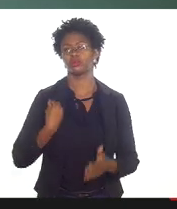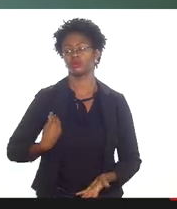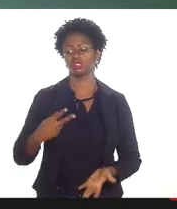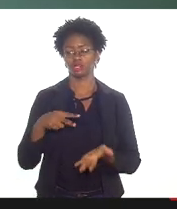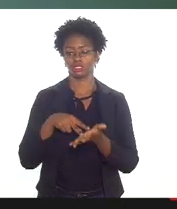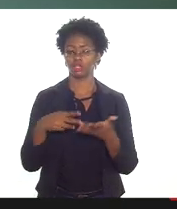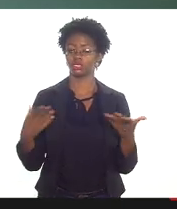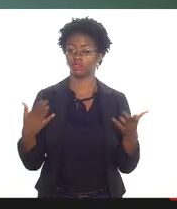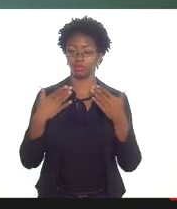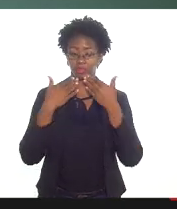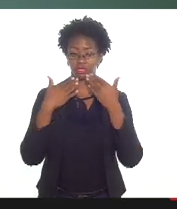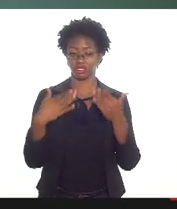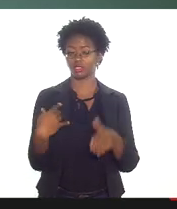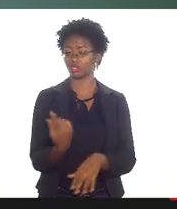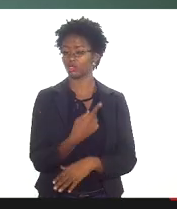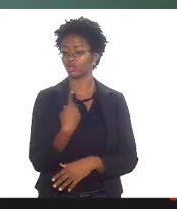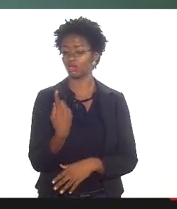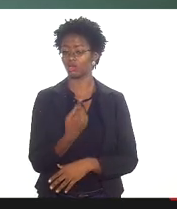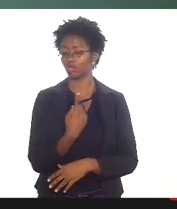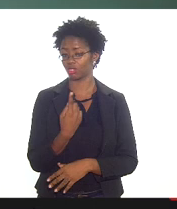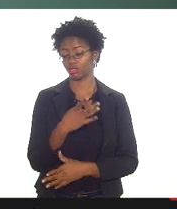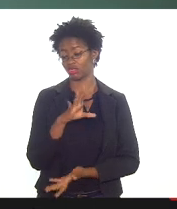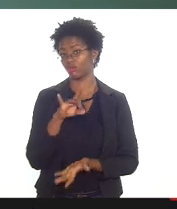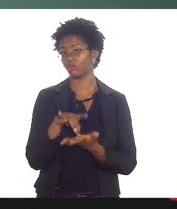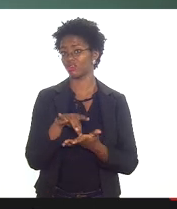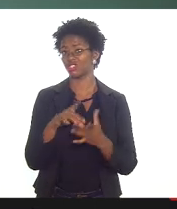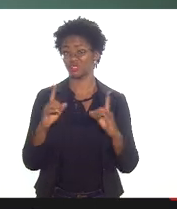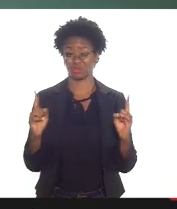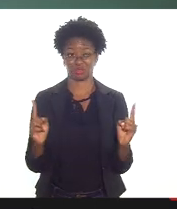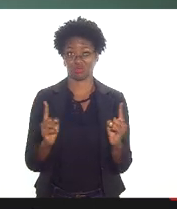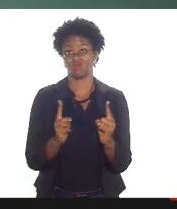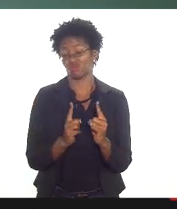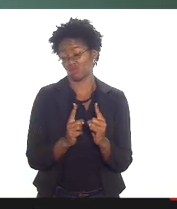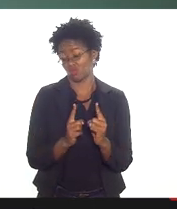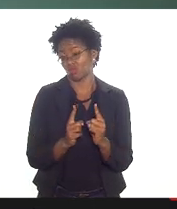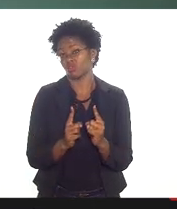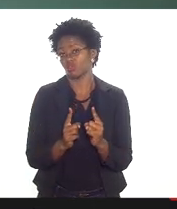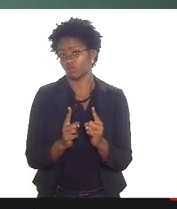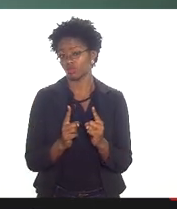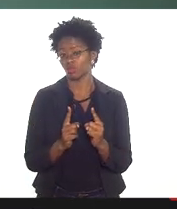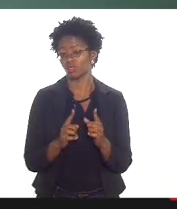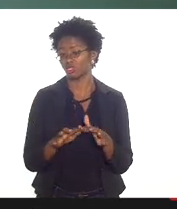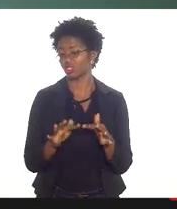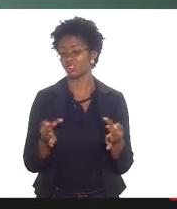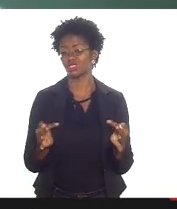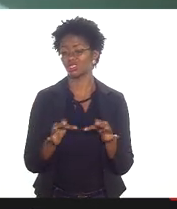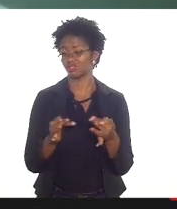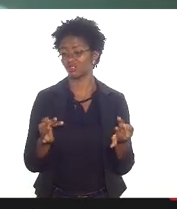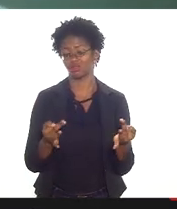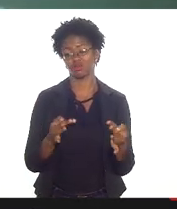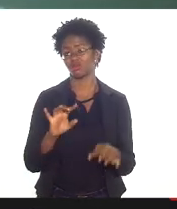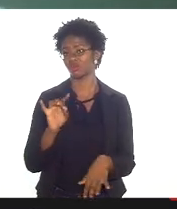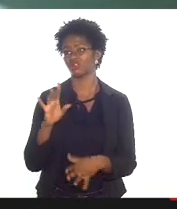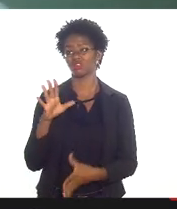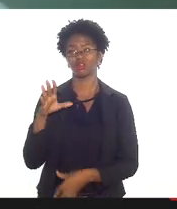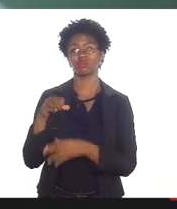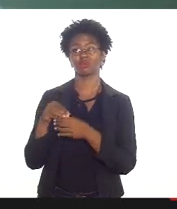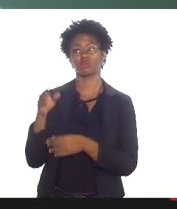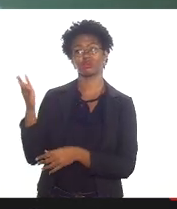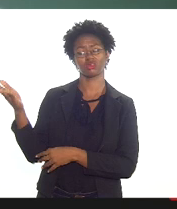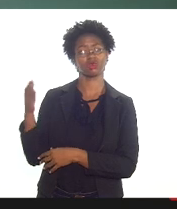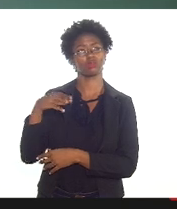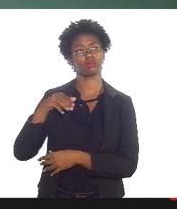nossa apresentação, na verdade, é uma apresentação mais curta, mais simples, é complementar, na verdade, a da Magda,